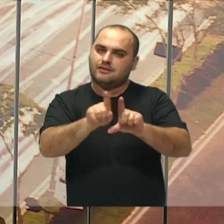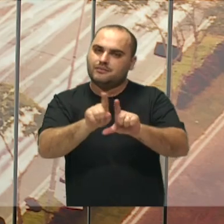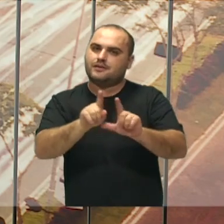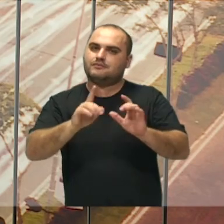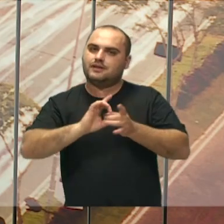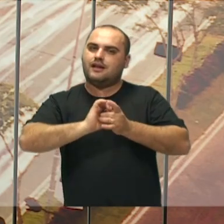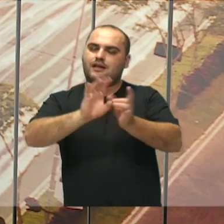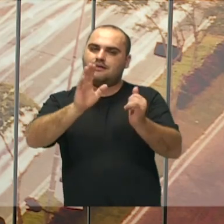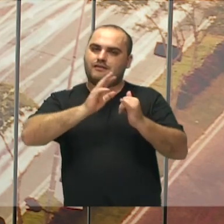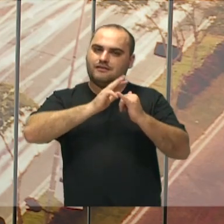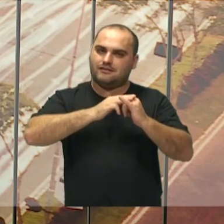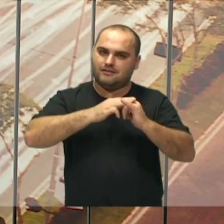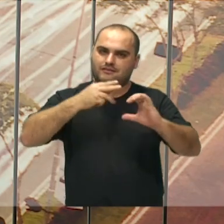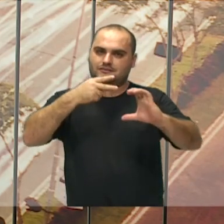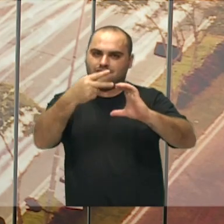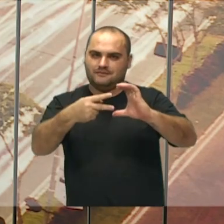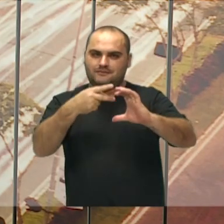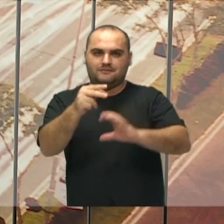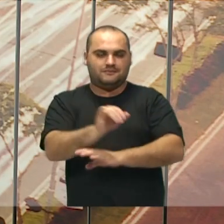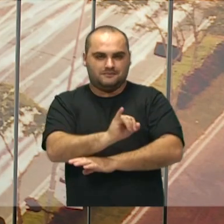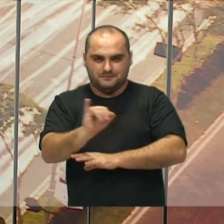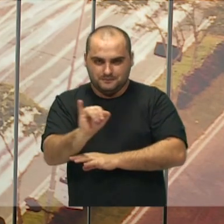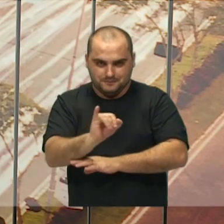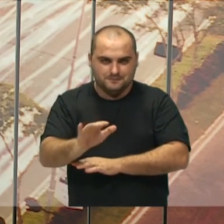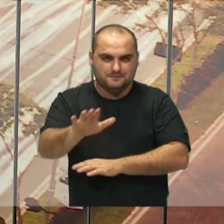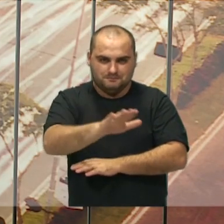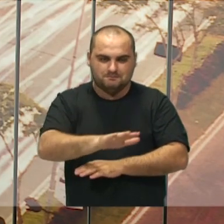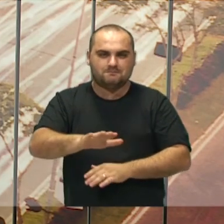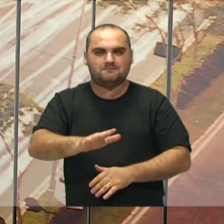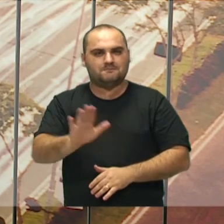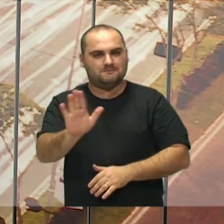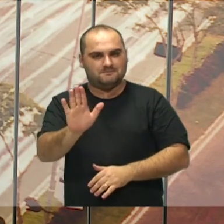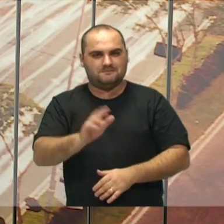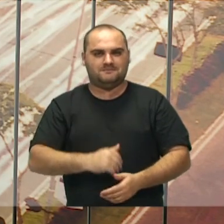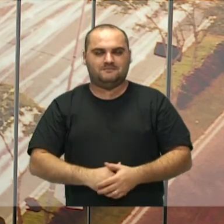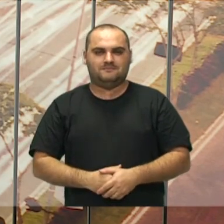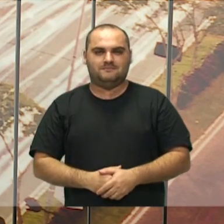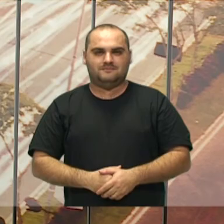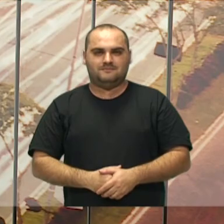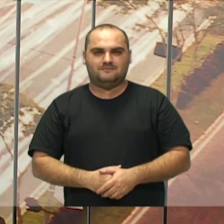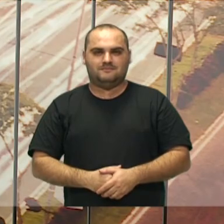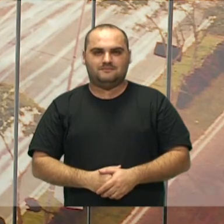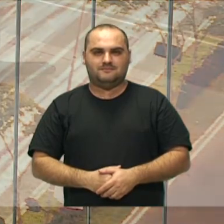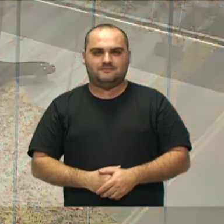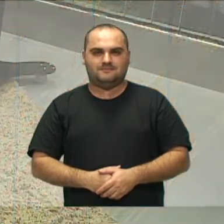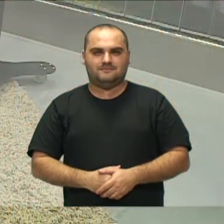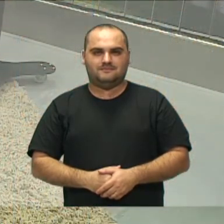fica disponível no canal da Câmara de Vereadores de Itajaí, no YouTube. Até a próxima.